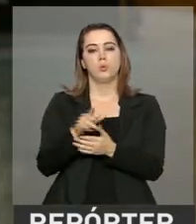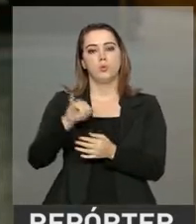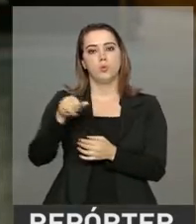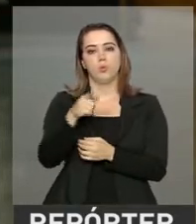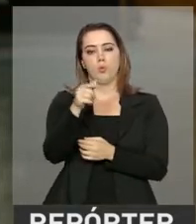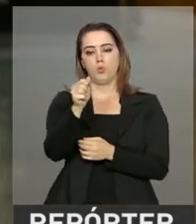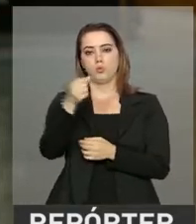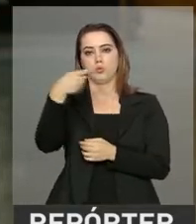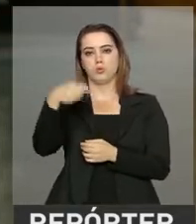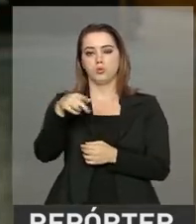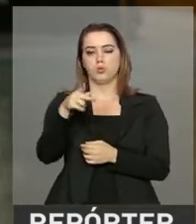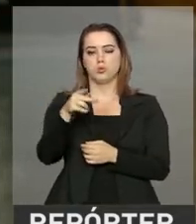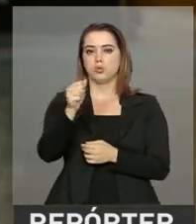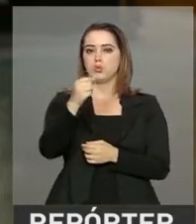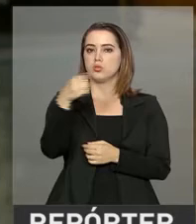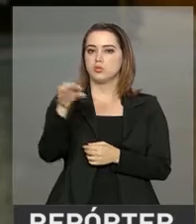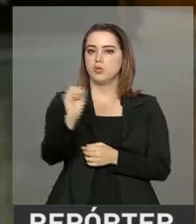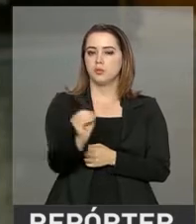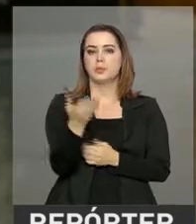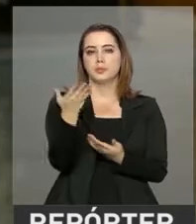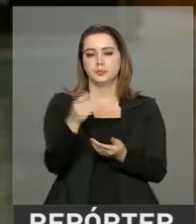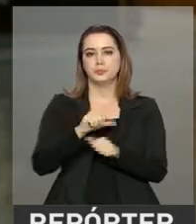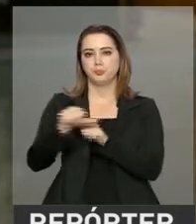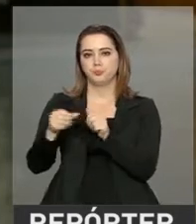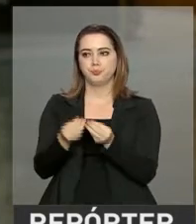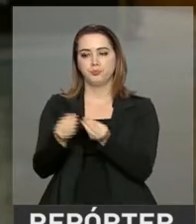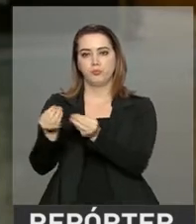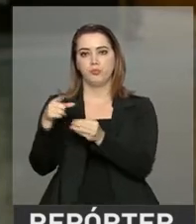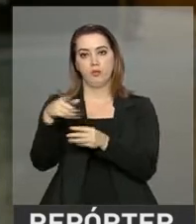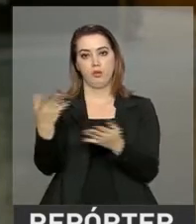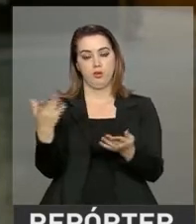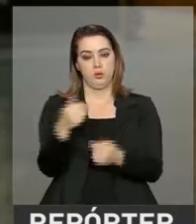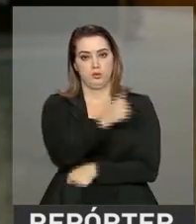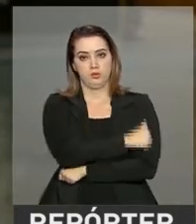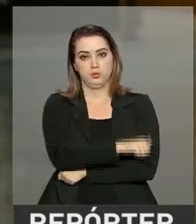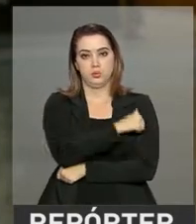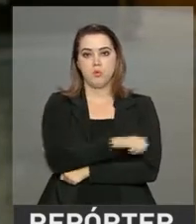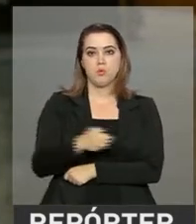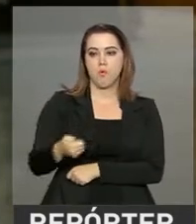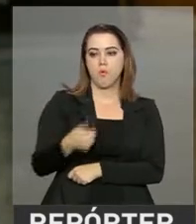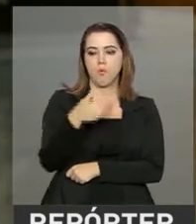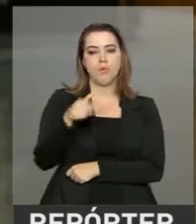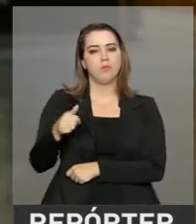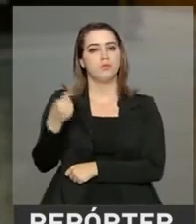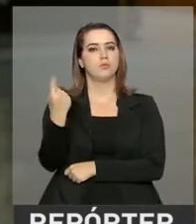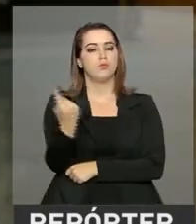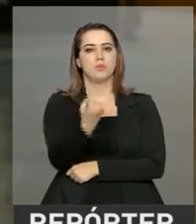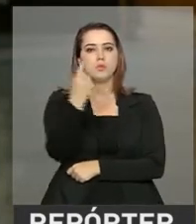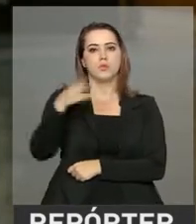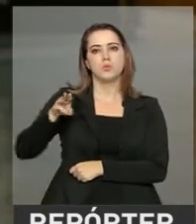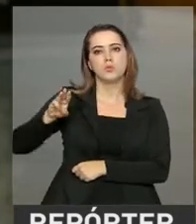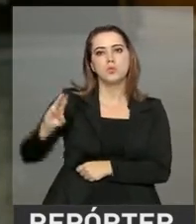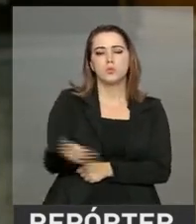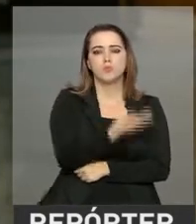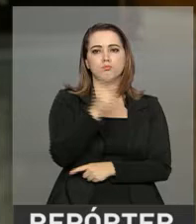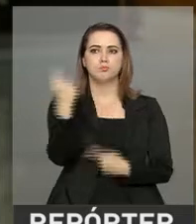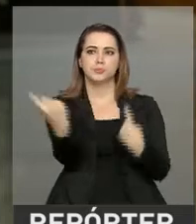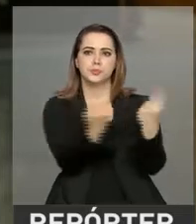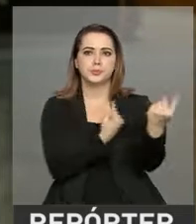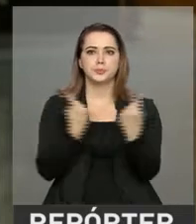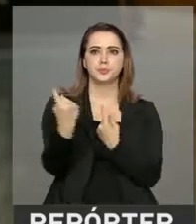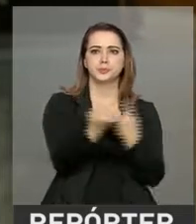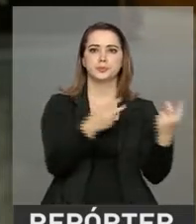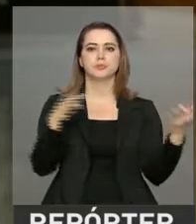dos problemas. Ao todo, passaram pelo Rio de Janeiro durante as Olimpíadas quase 1 milhão e 200 mil turistas, sendo pelo